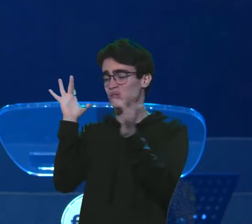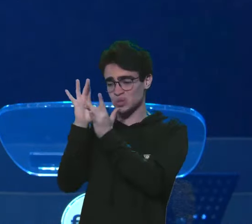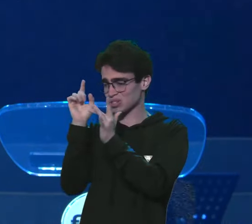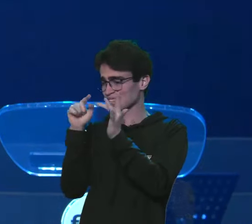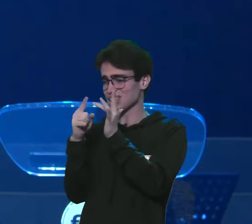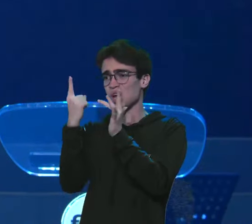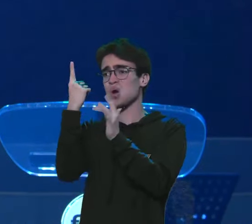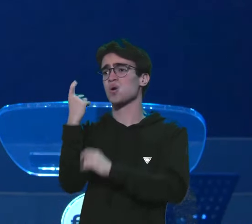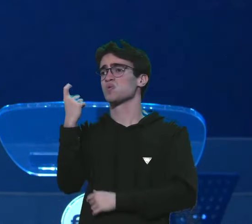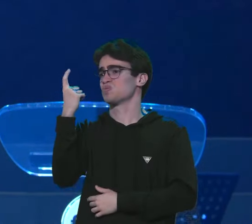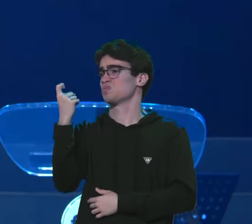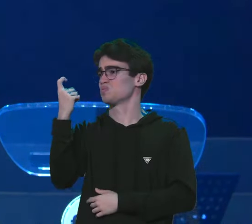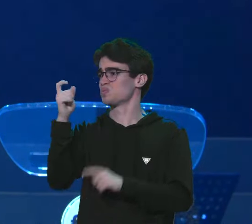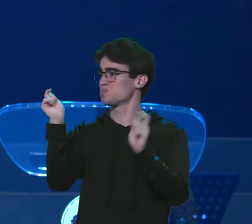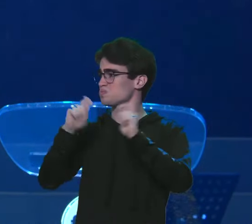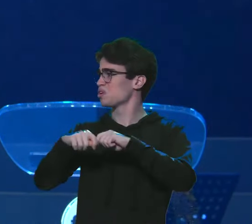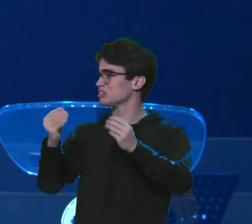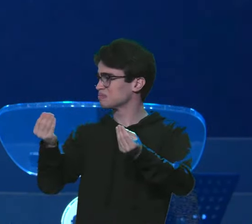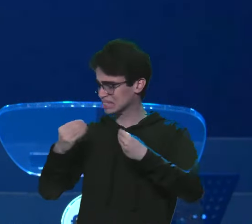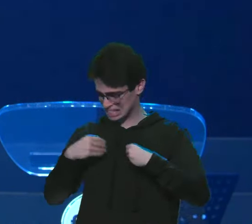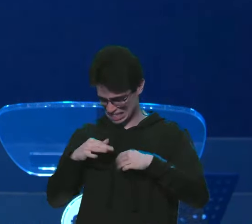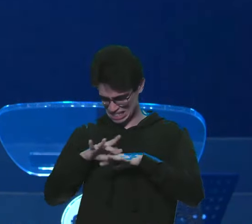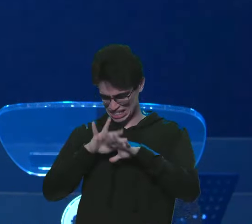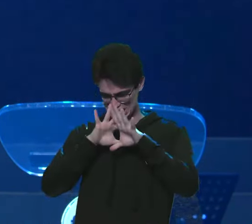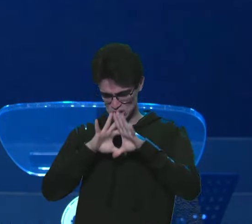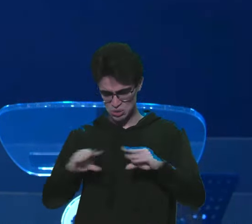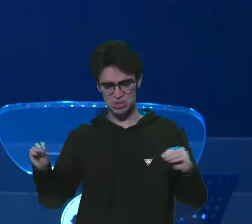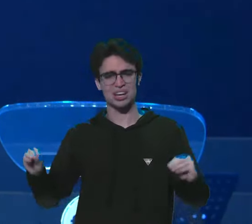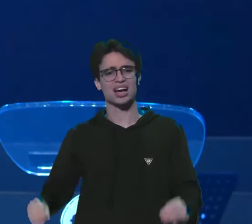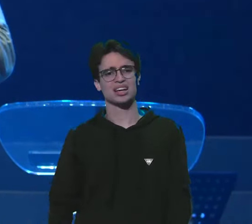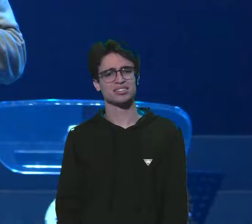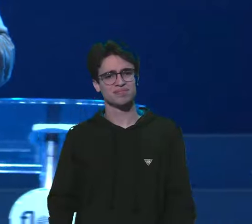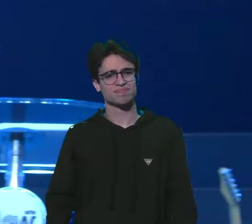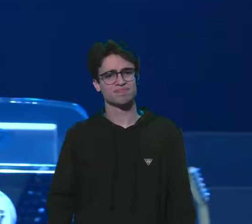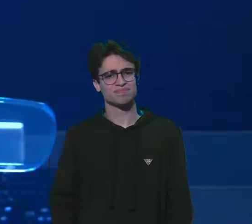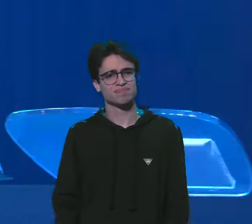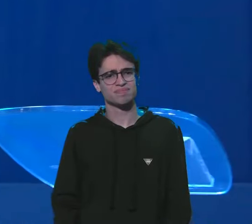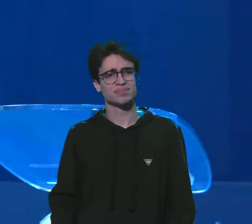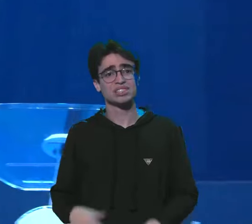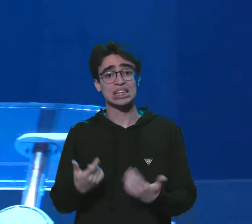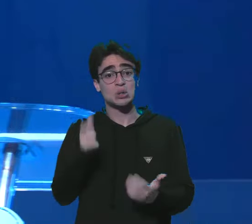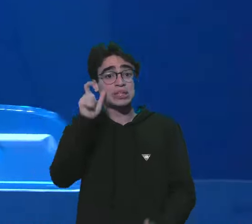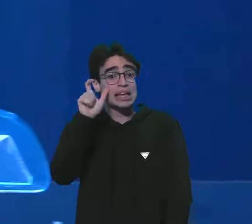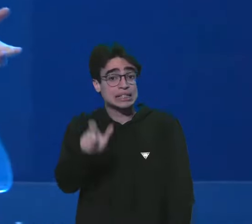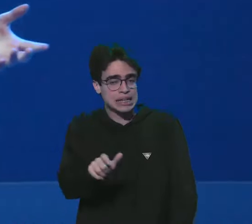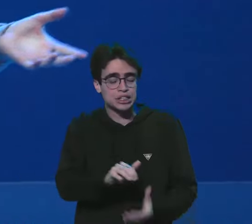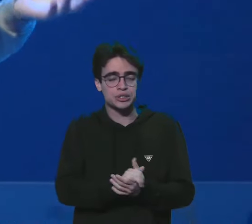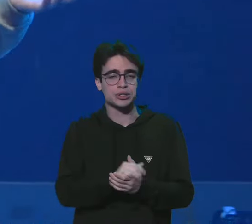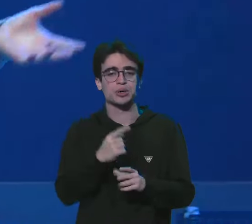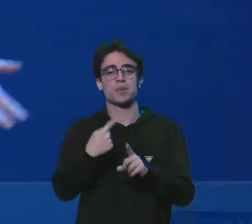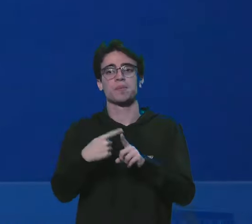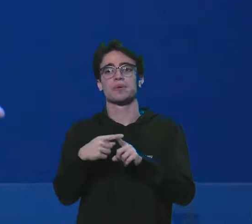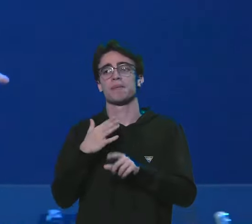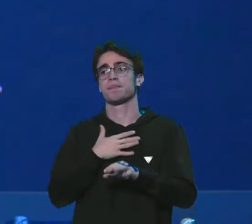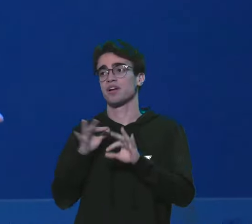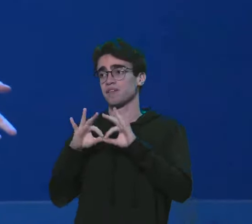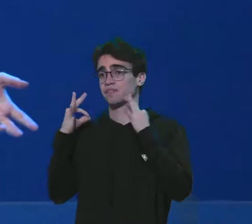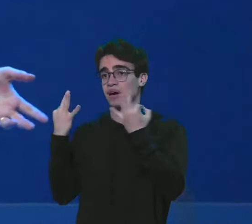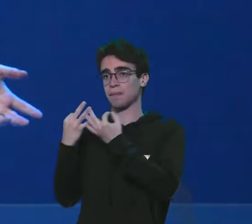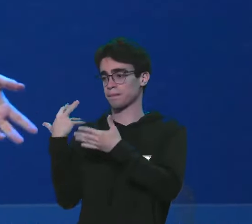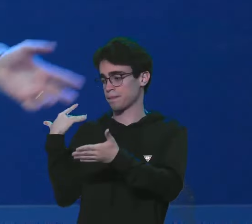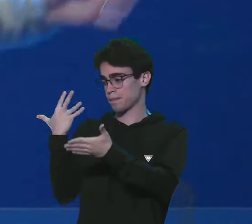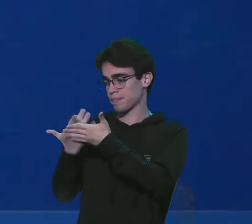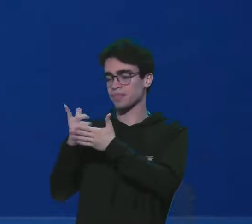podia sarar a minha alma. E é interessante que eu vim de uma família